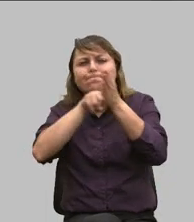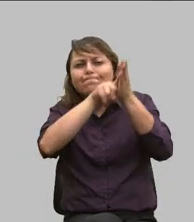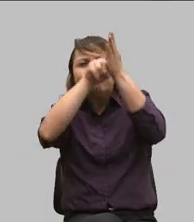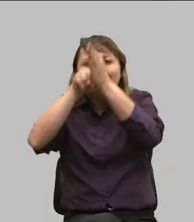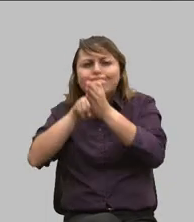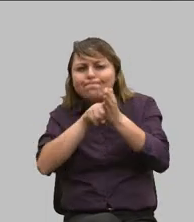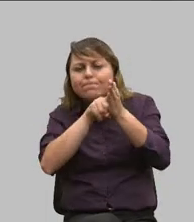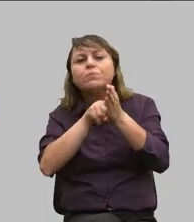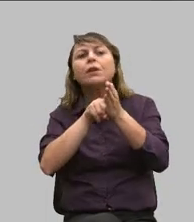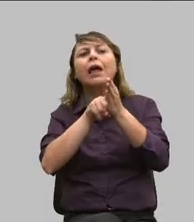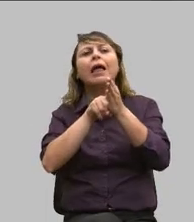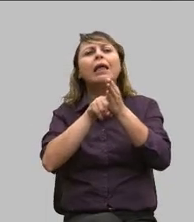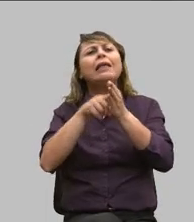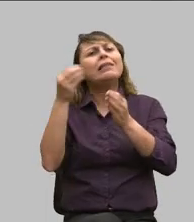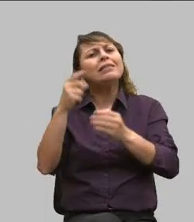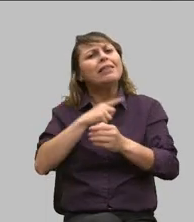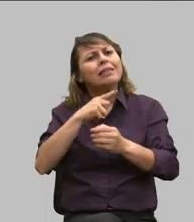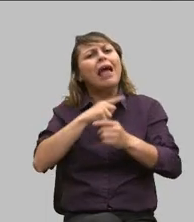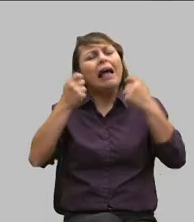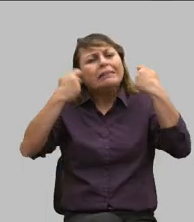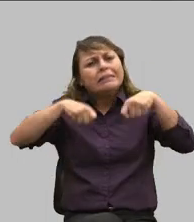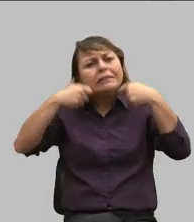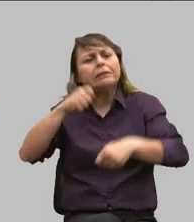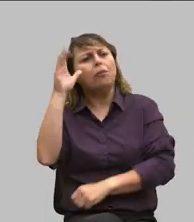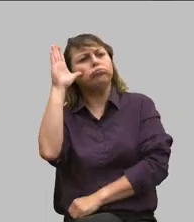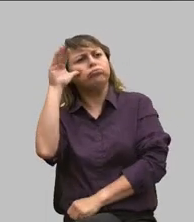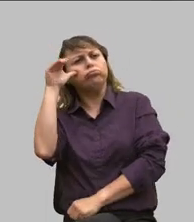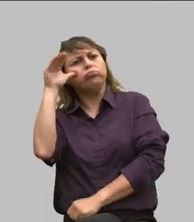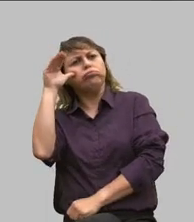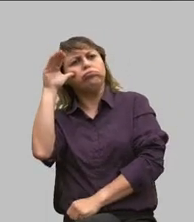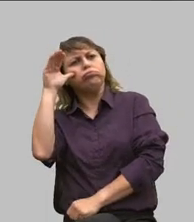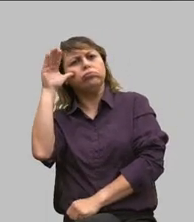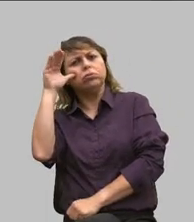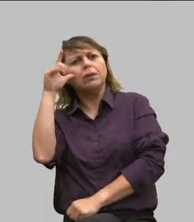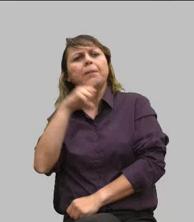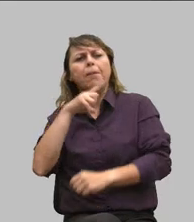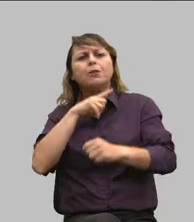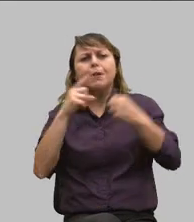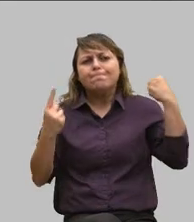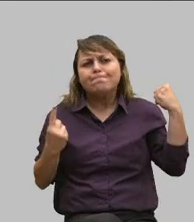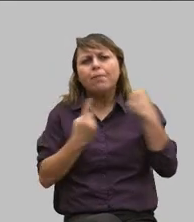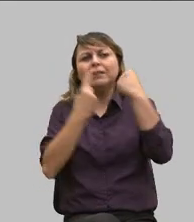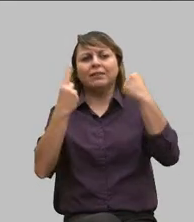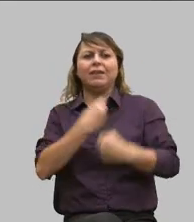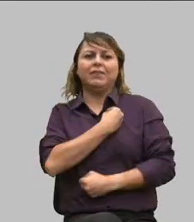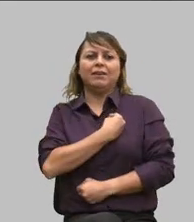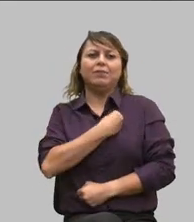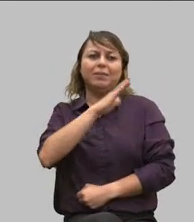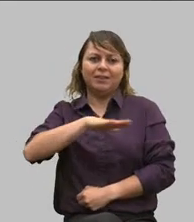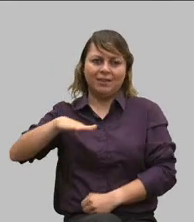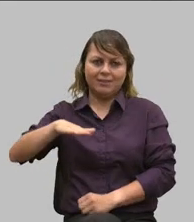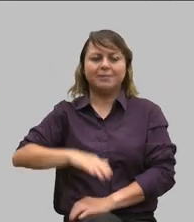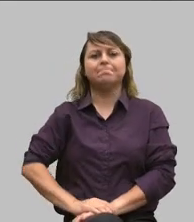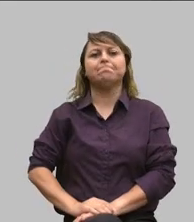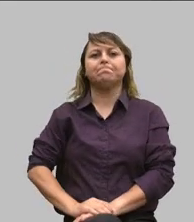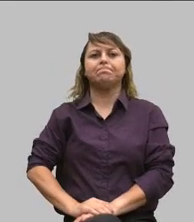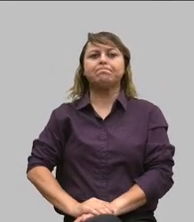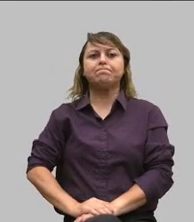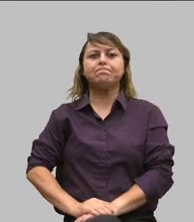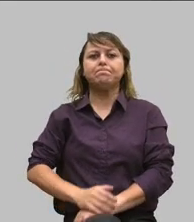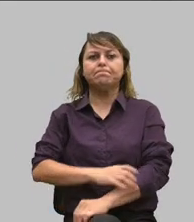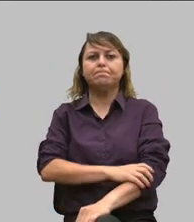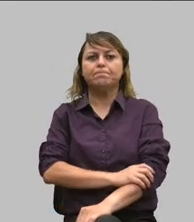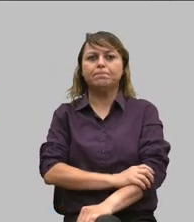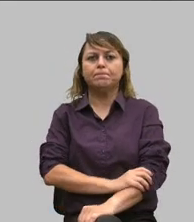gente tem a idade quando a gente observa o tanto que isso pode ser impactante na vida de uma criança pode passar